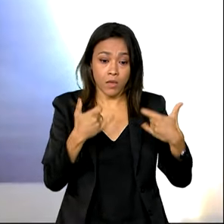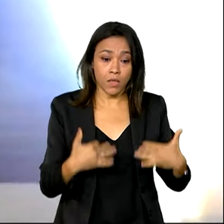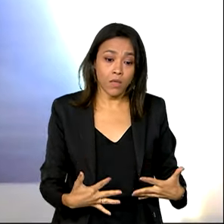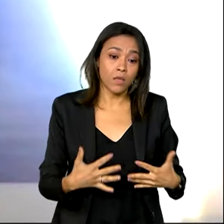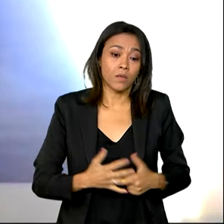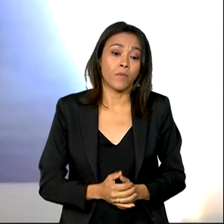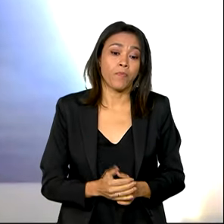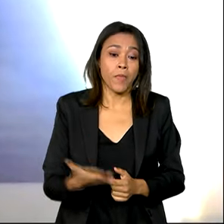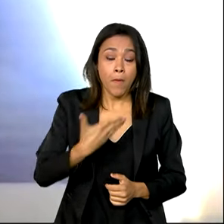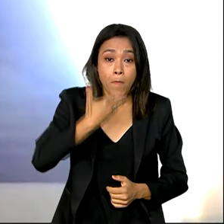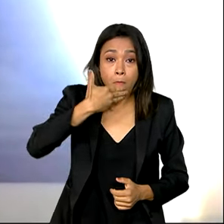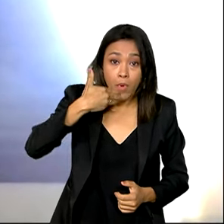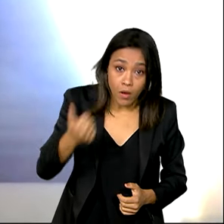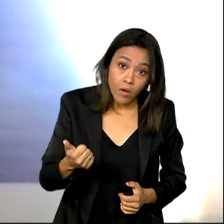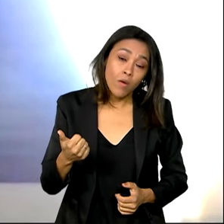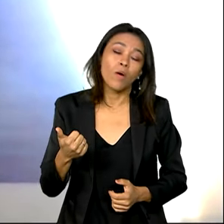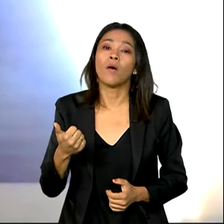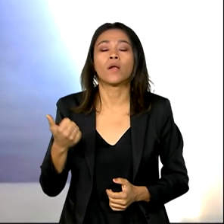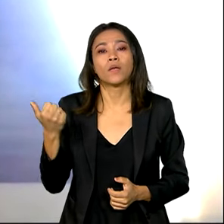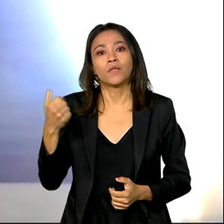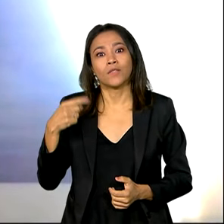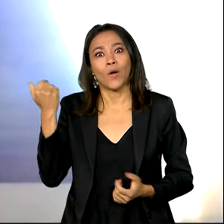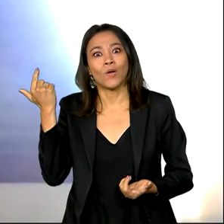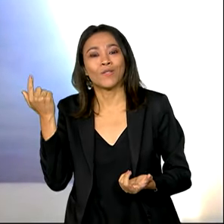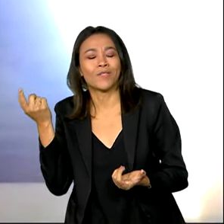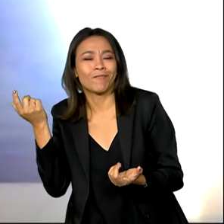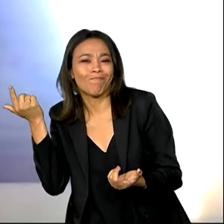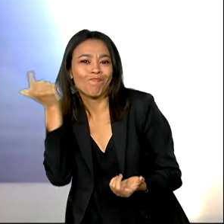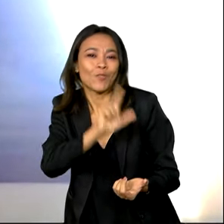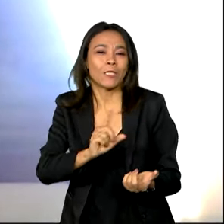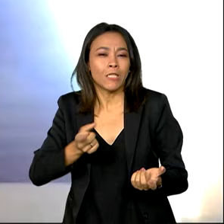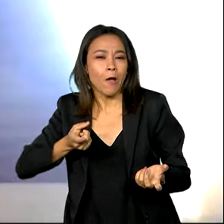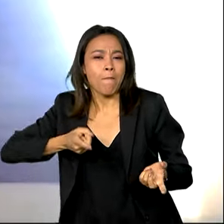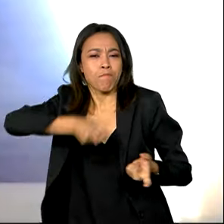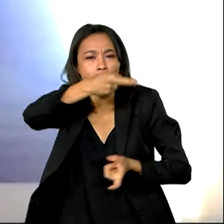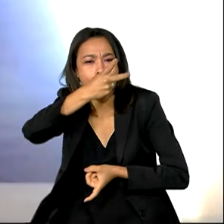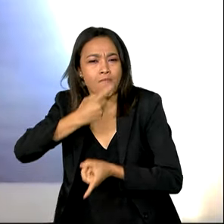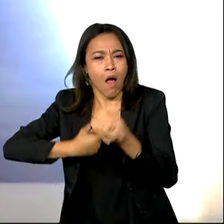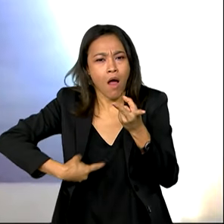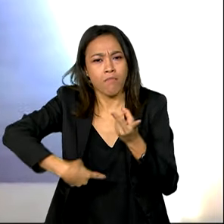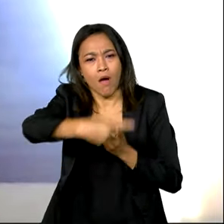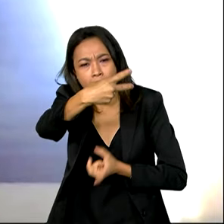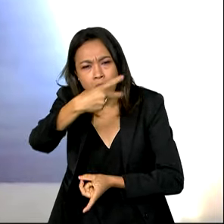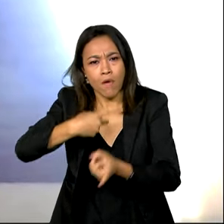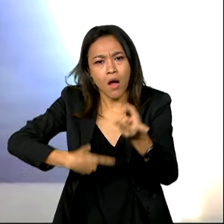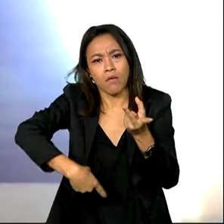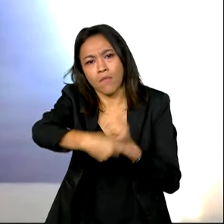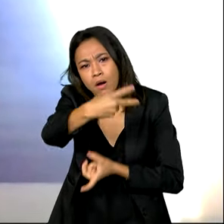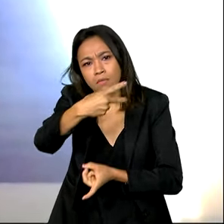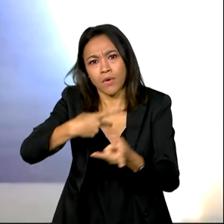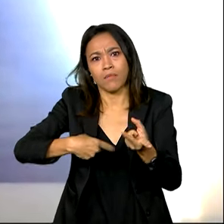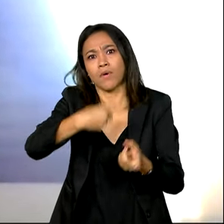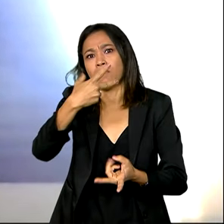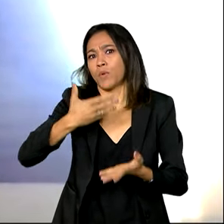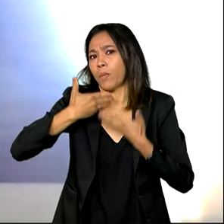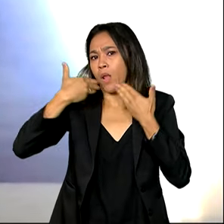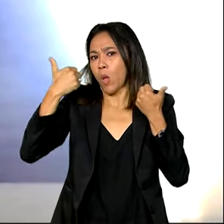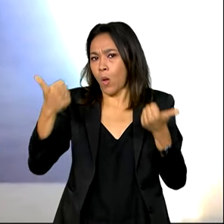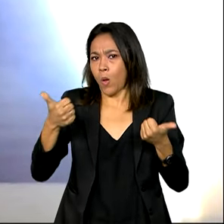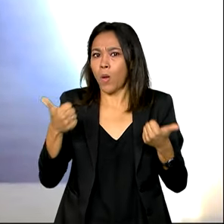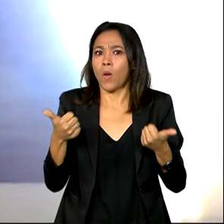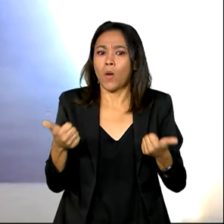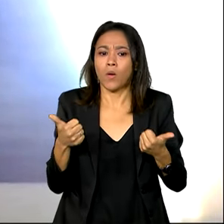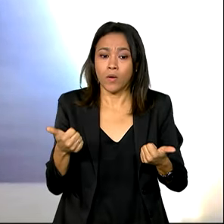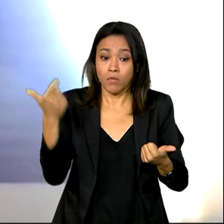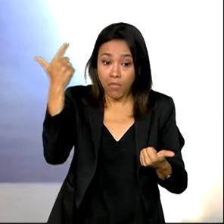a nossa assertividade e, consequentemente, isso é uma roda, né? Vai te deixar com uma reputação melhor, que te